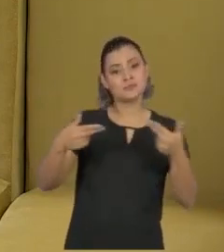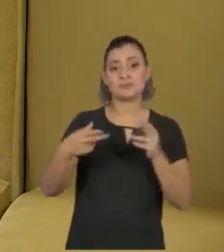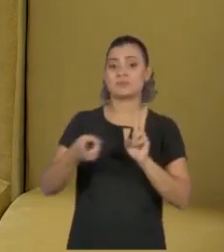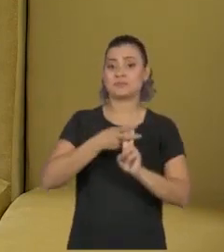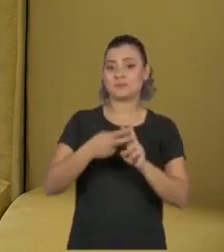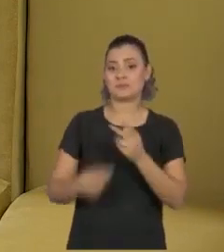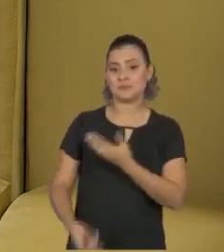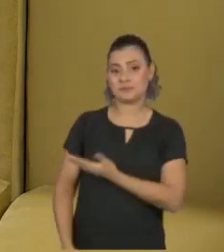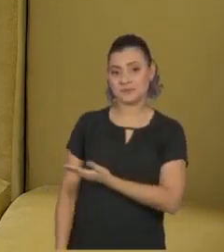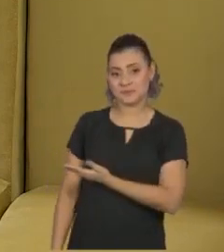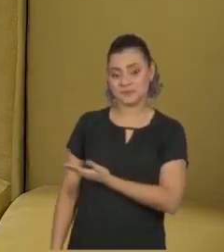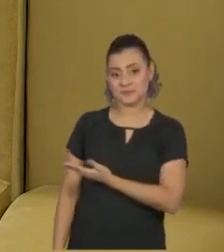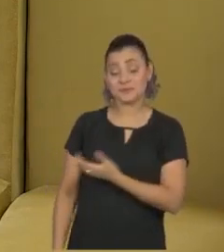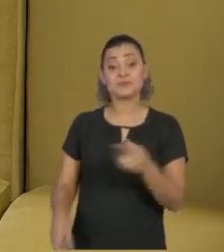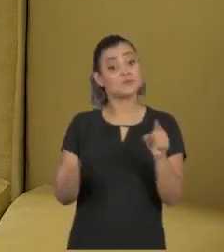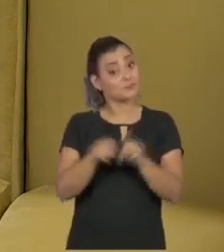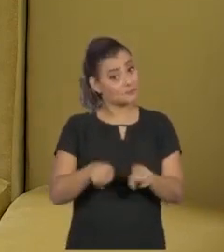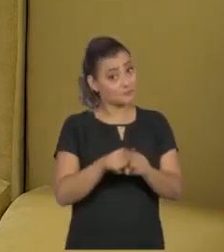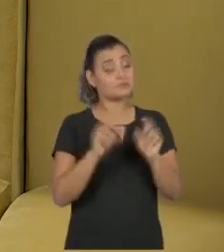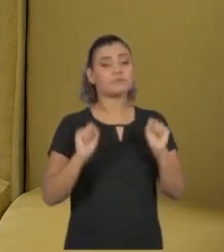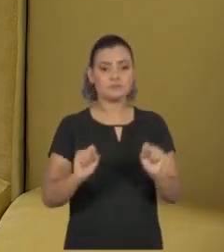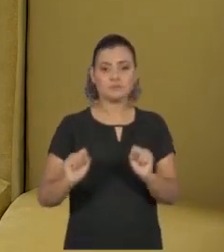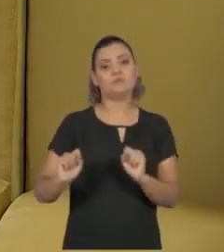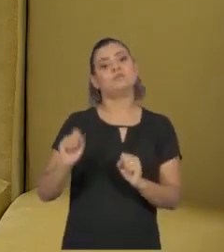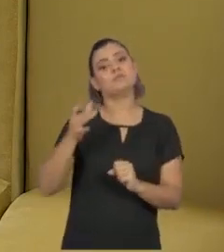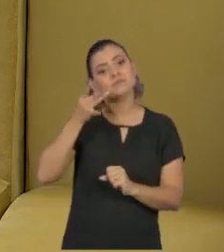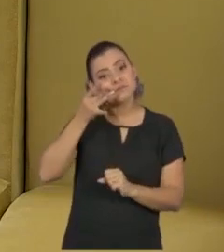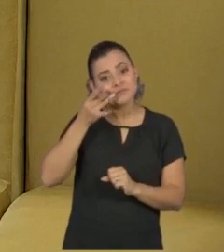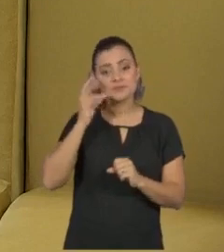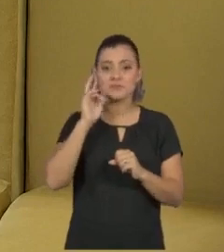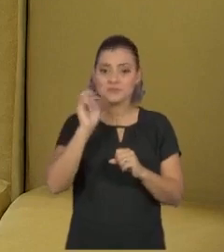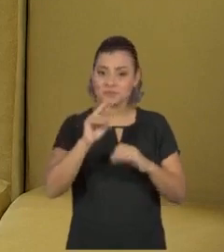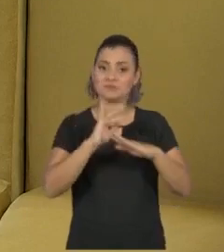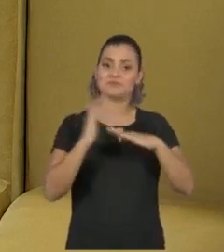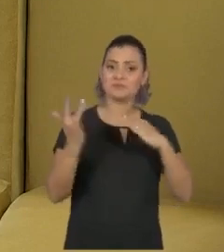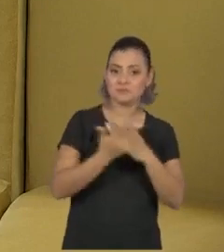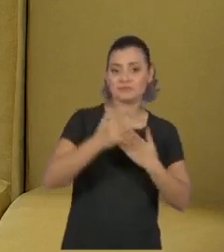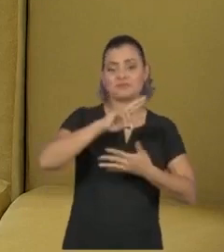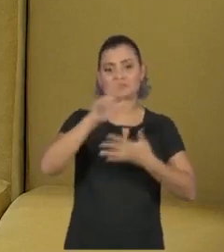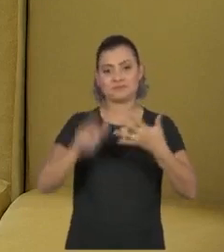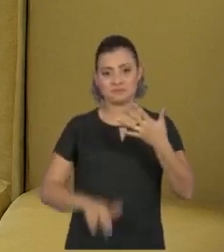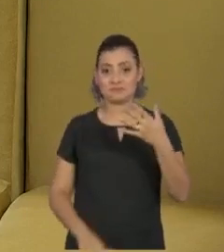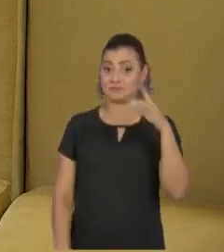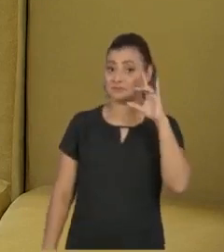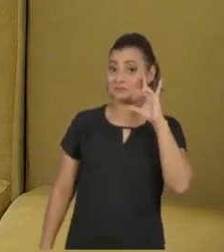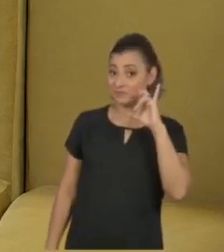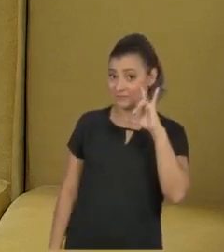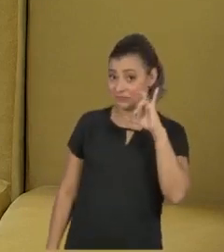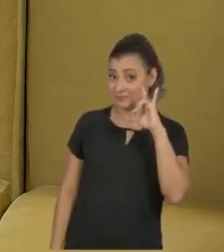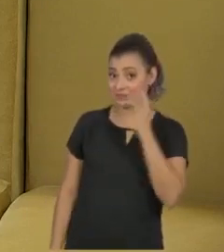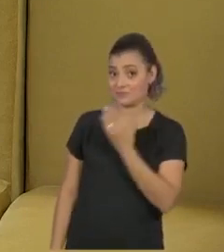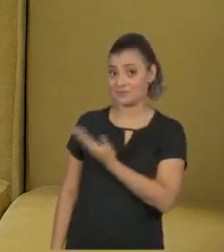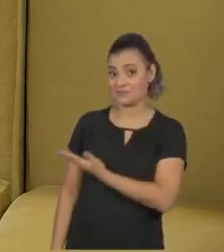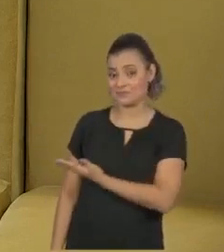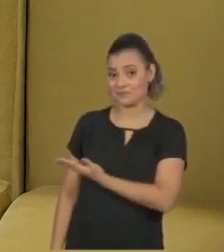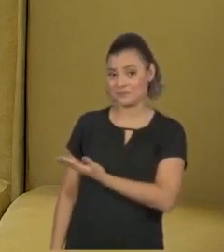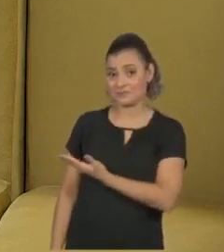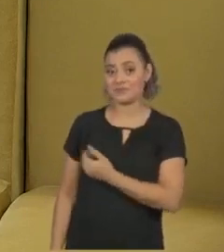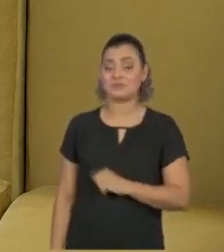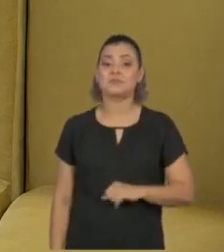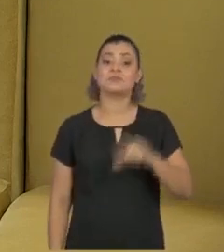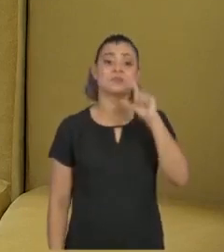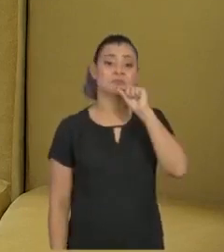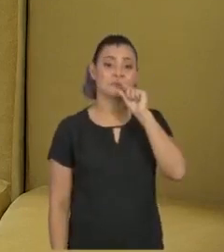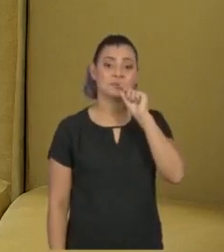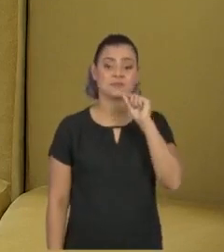hashtag JC1. E além disso, pode nos acompanhar pelas redes sociais. O nosso Instagram é o @jornalismo TV Cultura, o